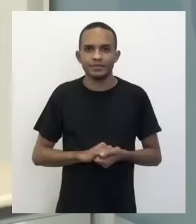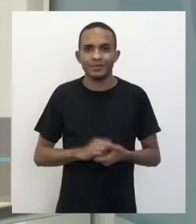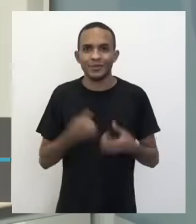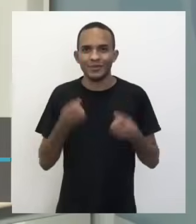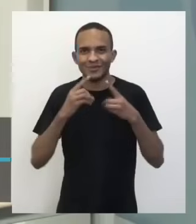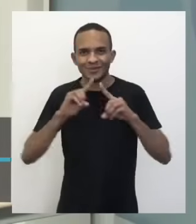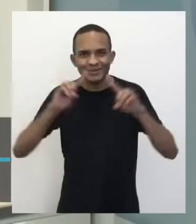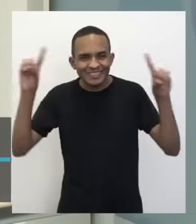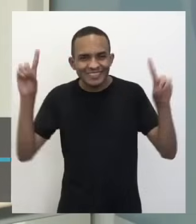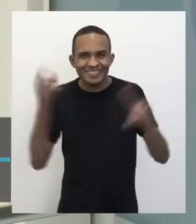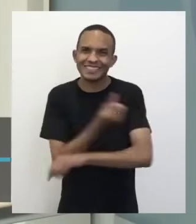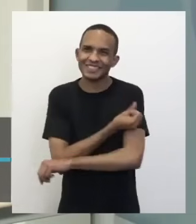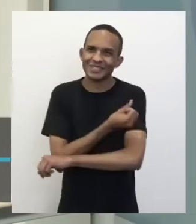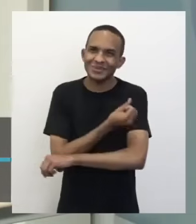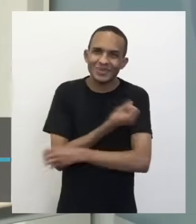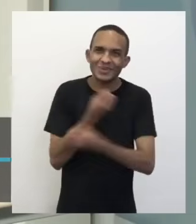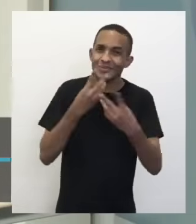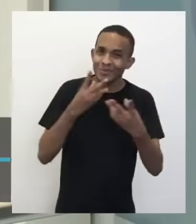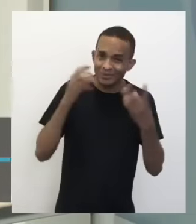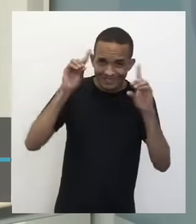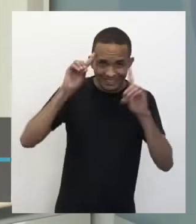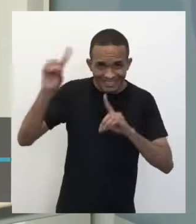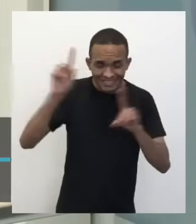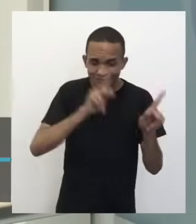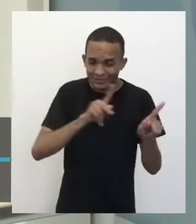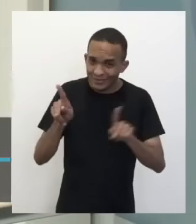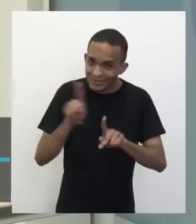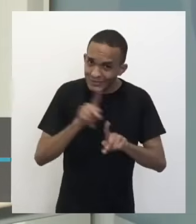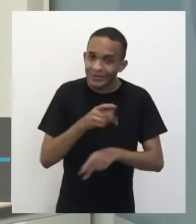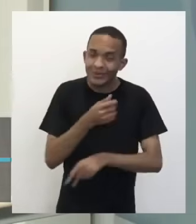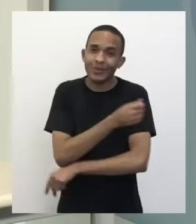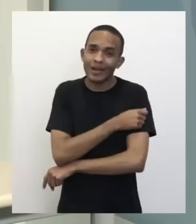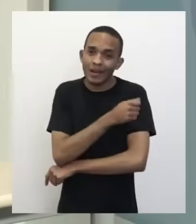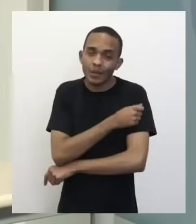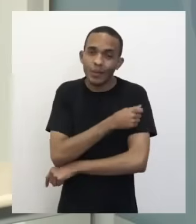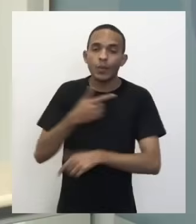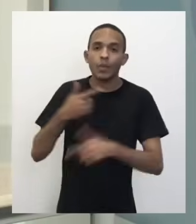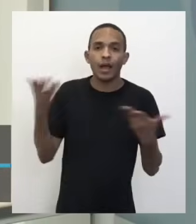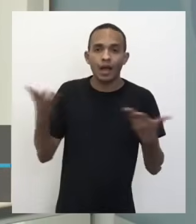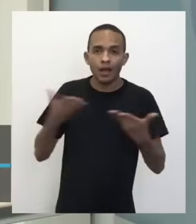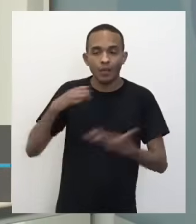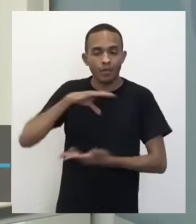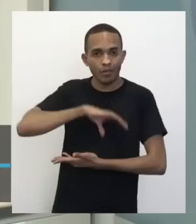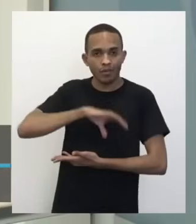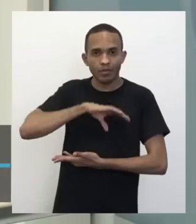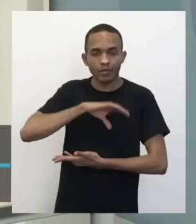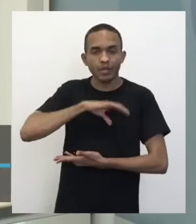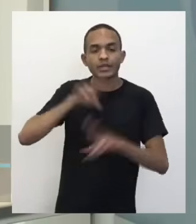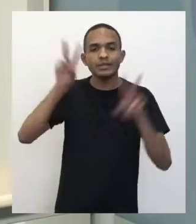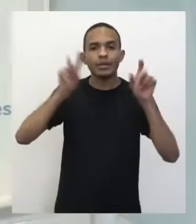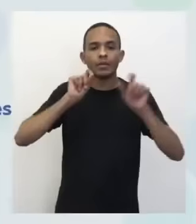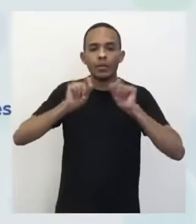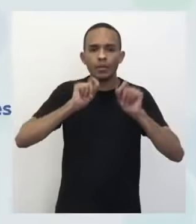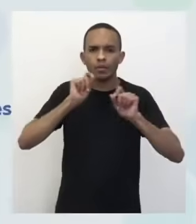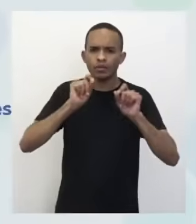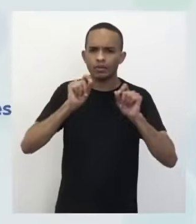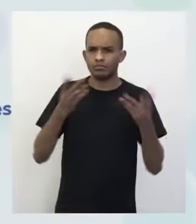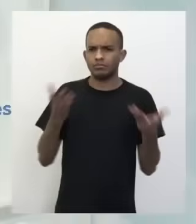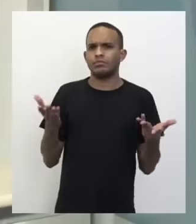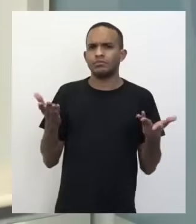Bom dia, sexto ano, bom dia, professores e alunos. Mais uma aula de língua portuguesa. Hoje o título é Tá me